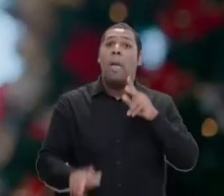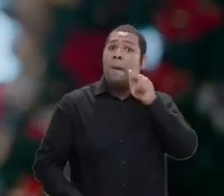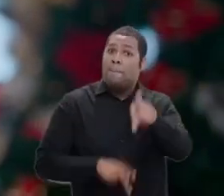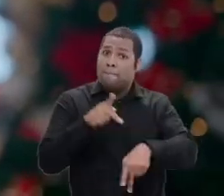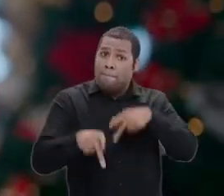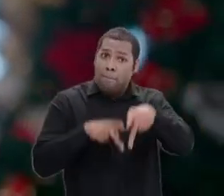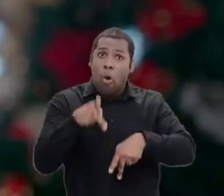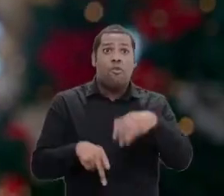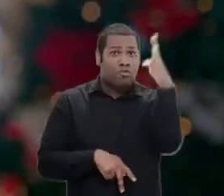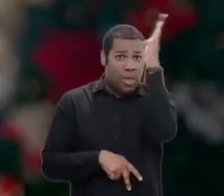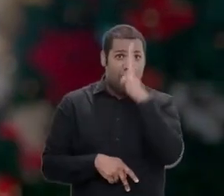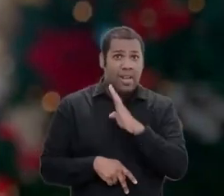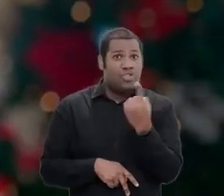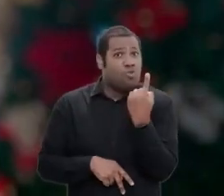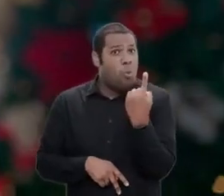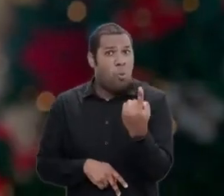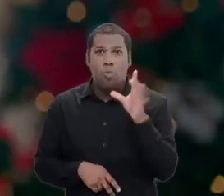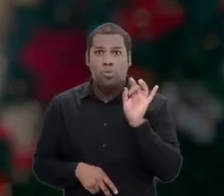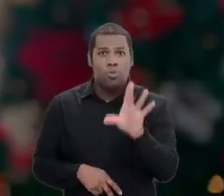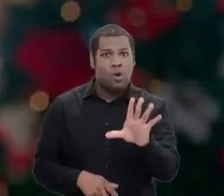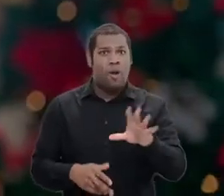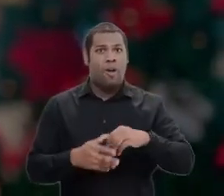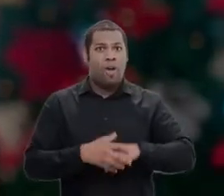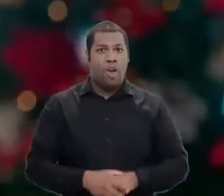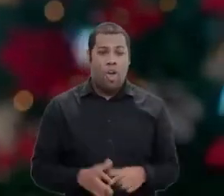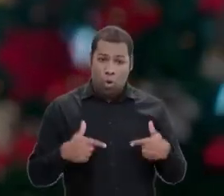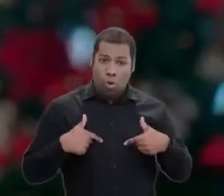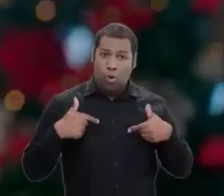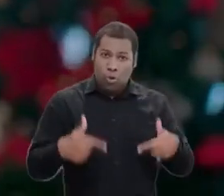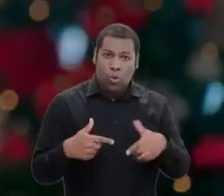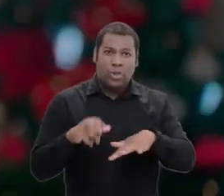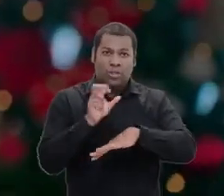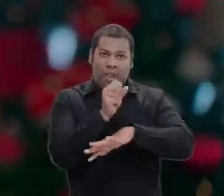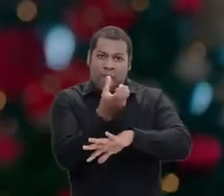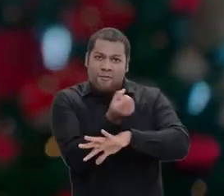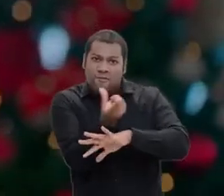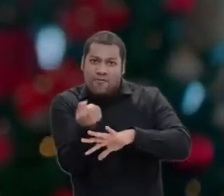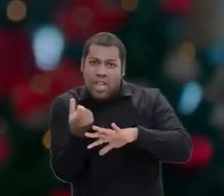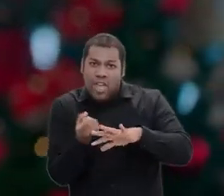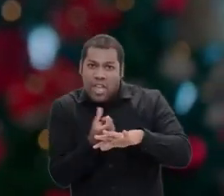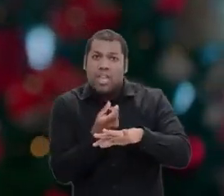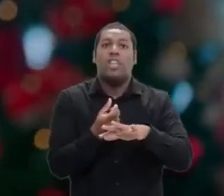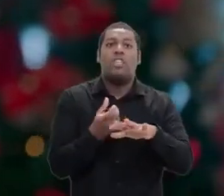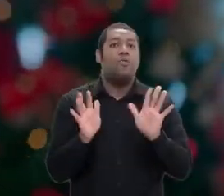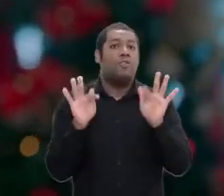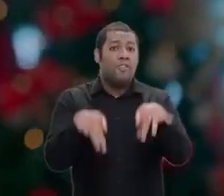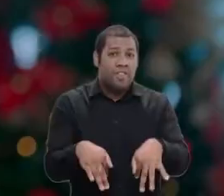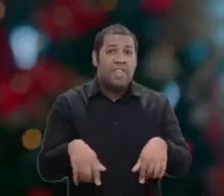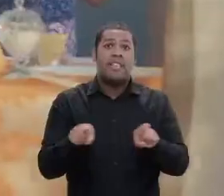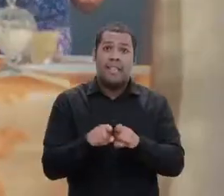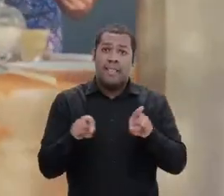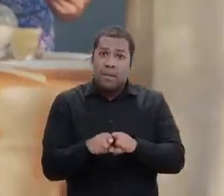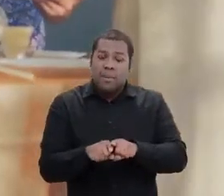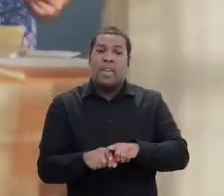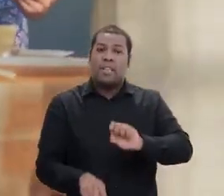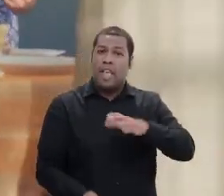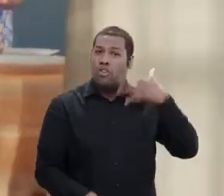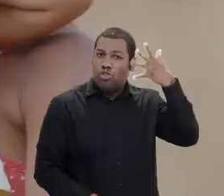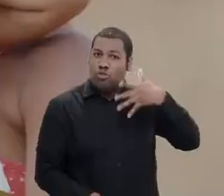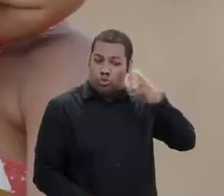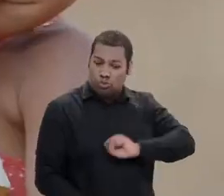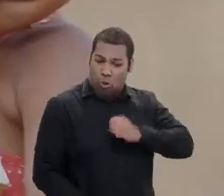Somos um mesmo povo e um só país. Vamos combater a fake news, a desinformação e os discursos de